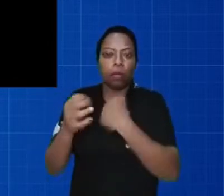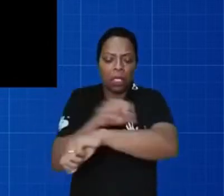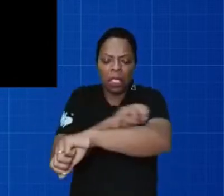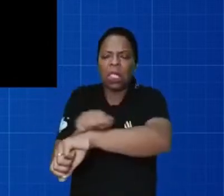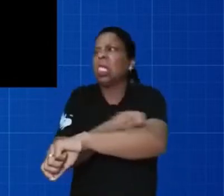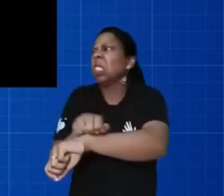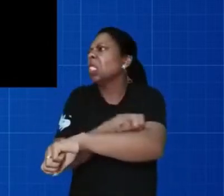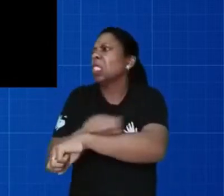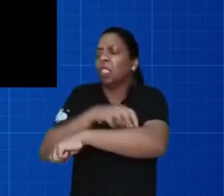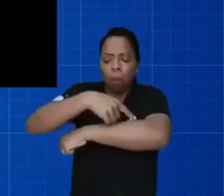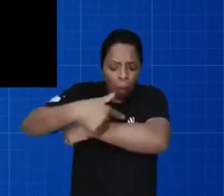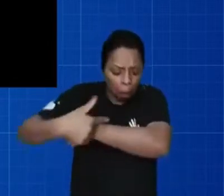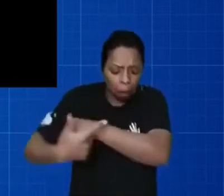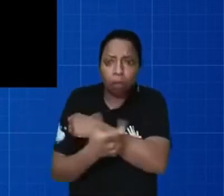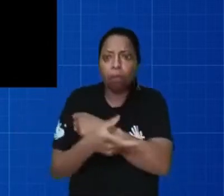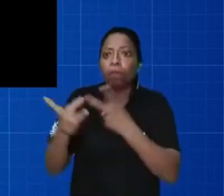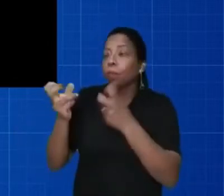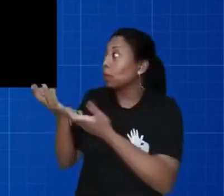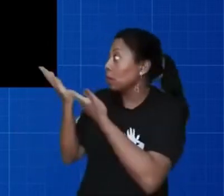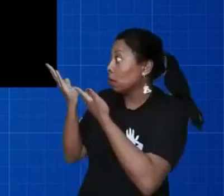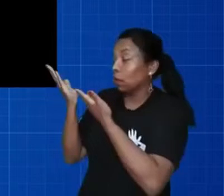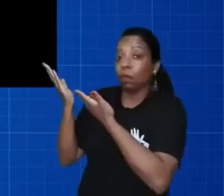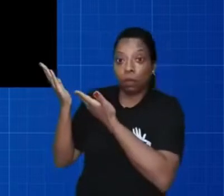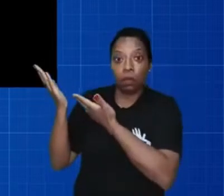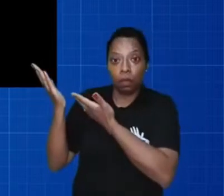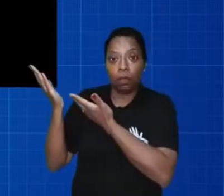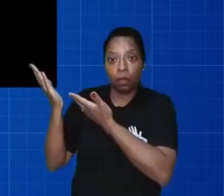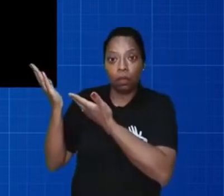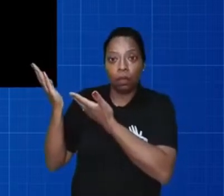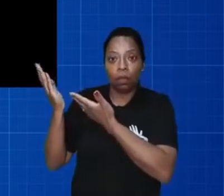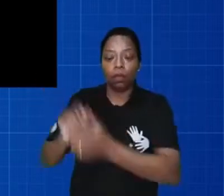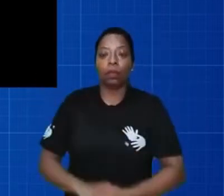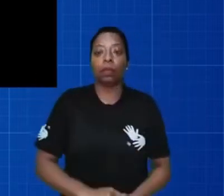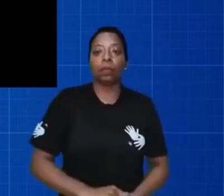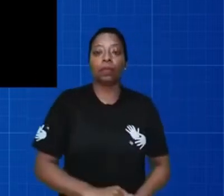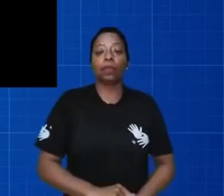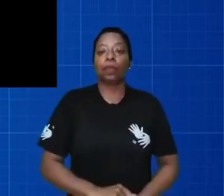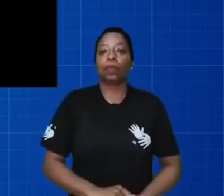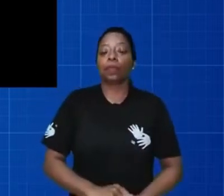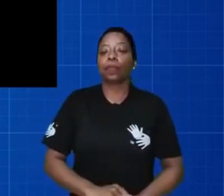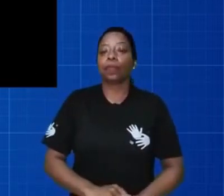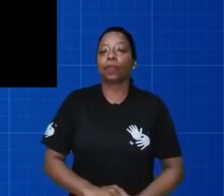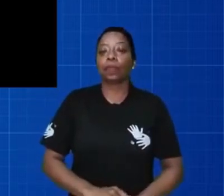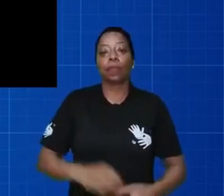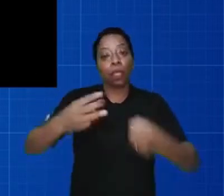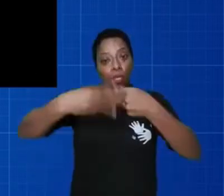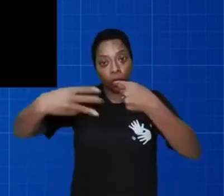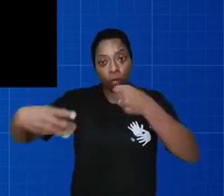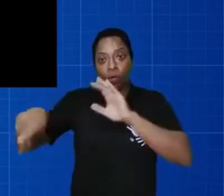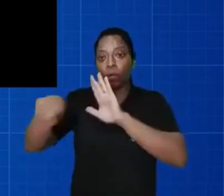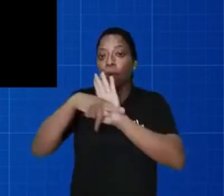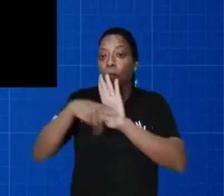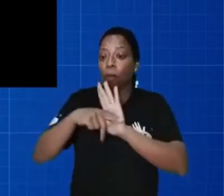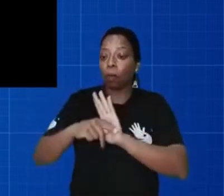dizer. Então, essa é a lesão exantemática que está representada na foto a partir da seta, tá bem? Então, esses são os